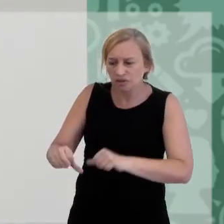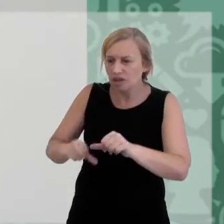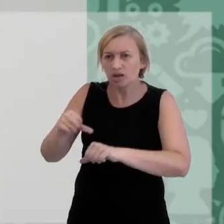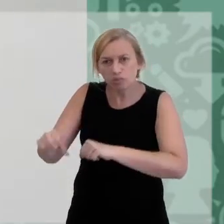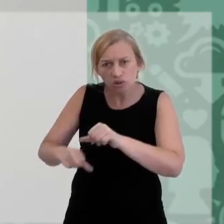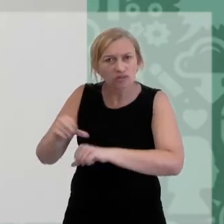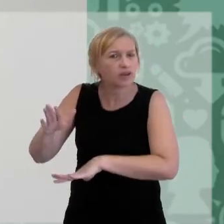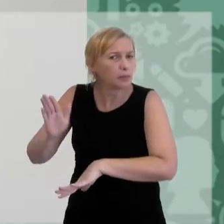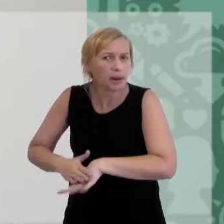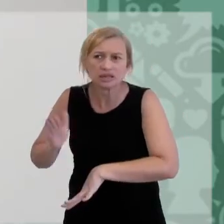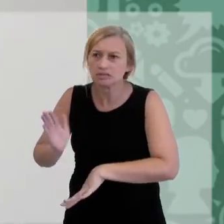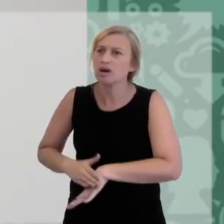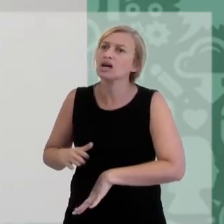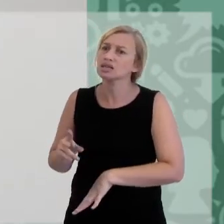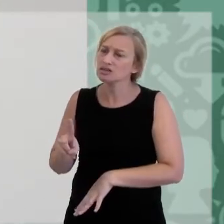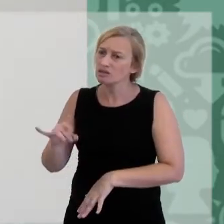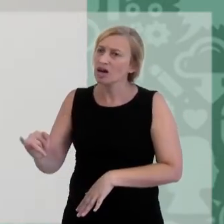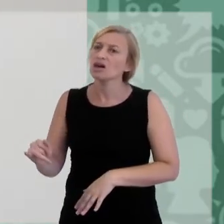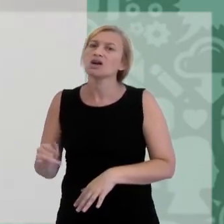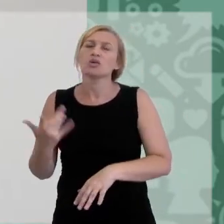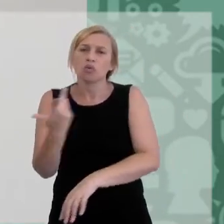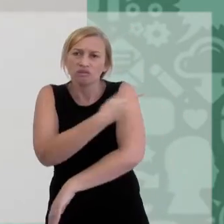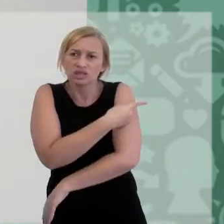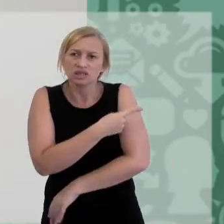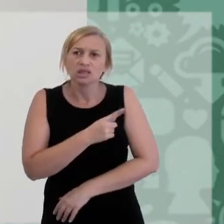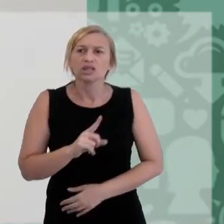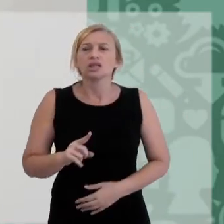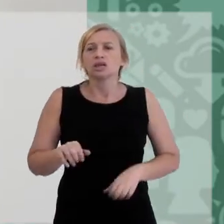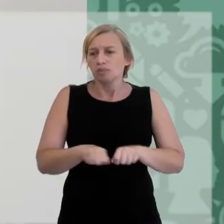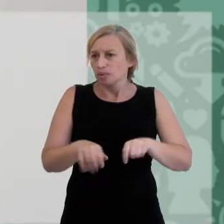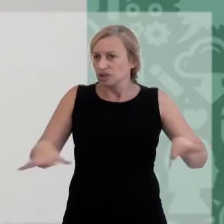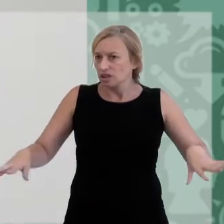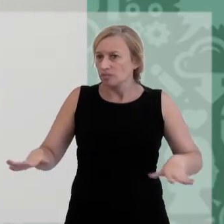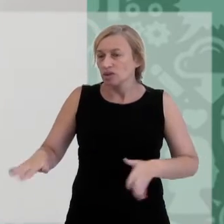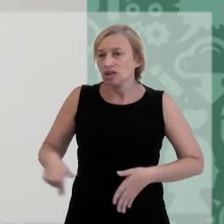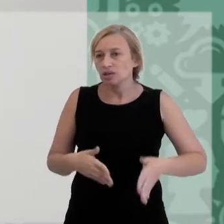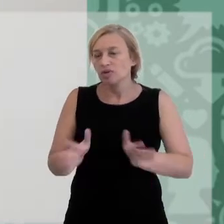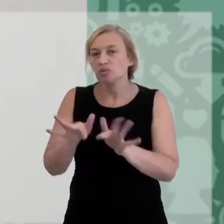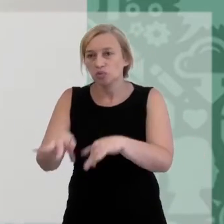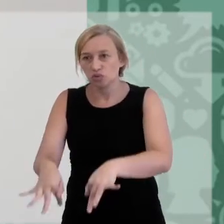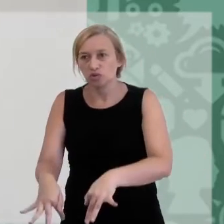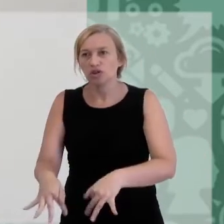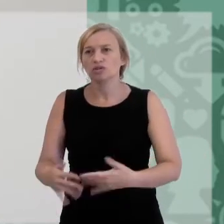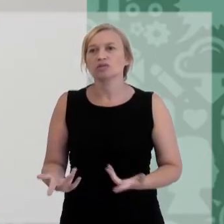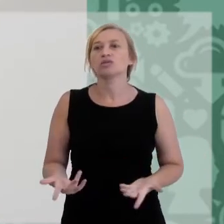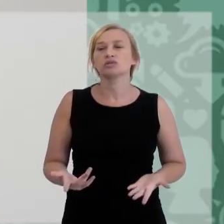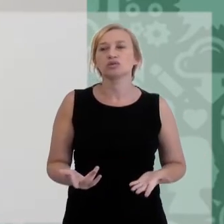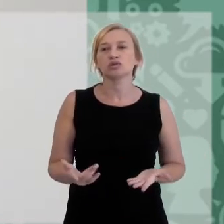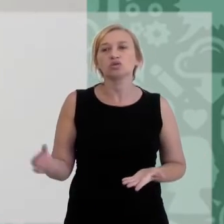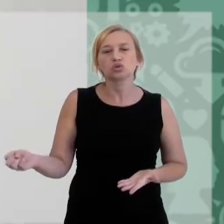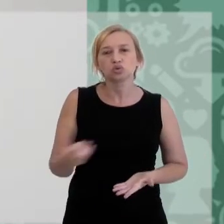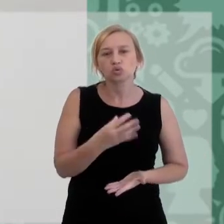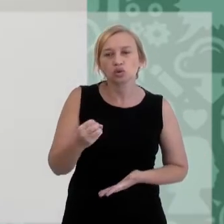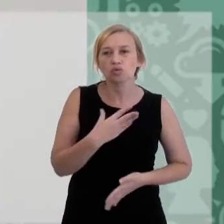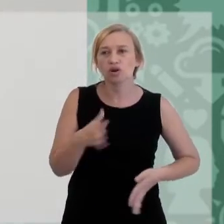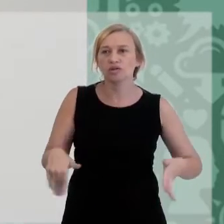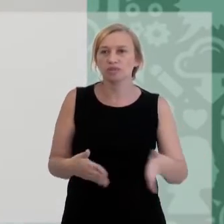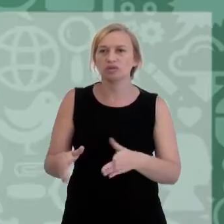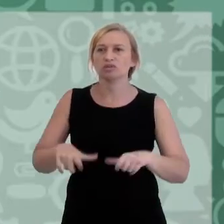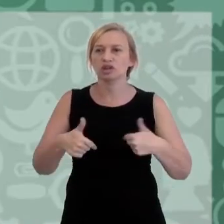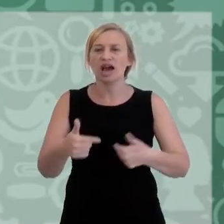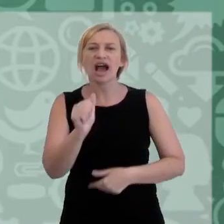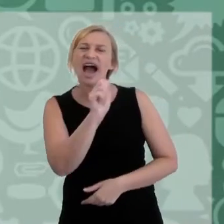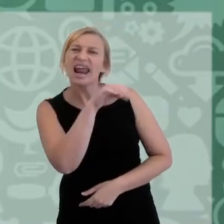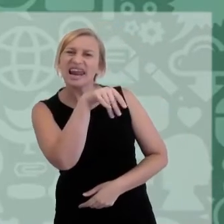vai modificar ainda muito mais com a vacina, com, enfim, a pandemia caminhando para o fim, a gente vai descobrindo novas formas,